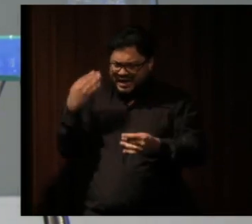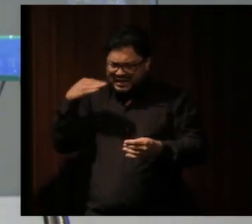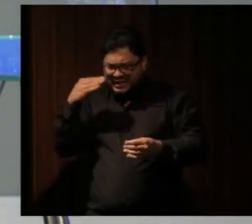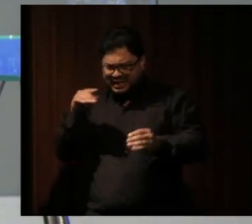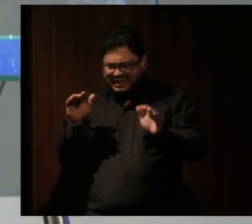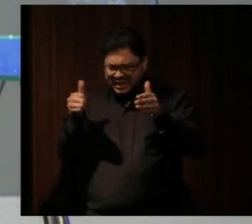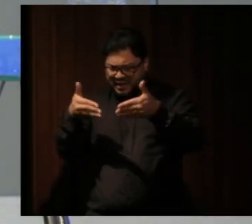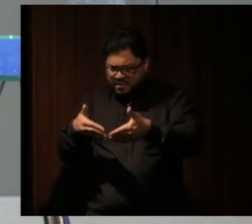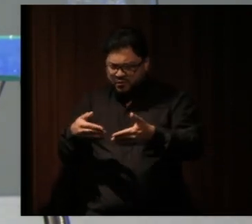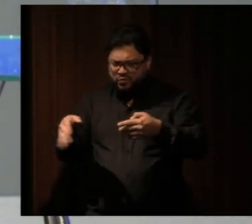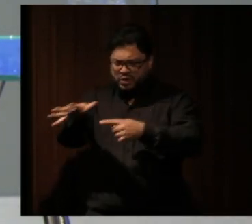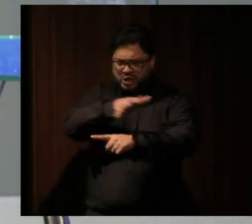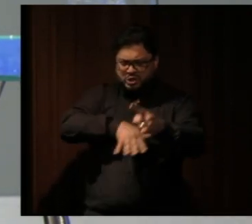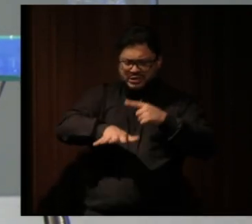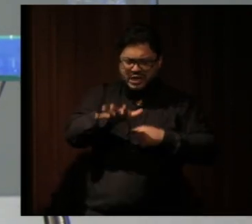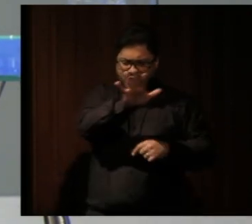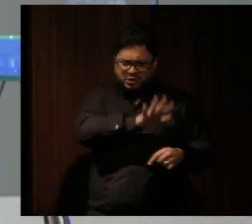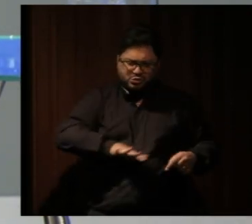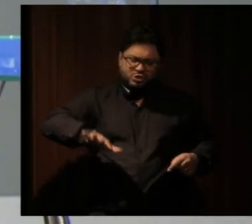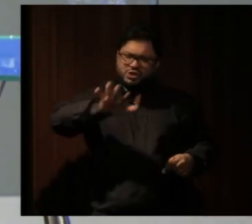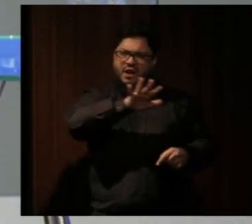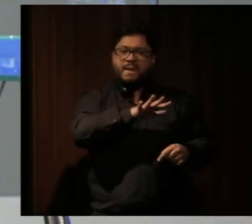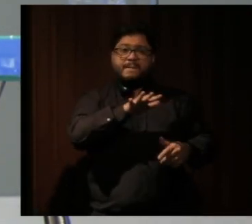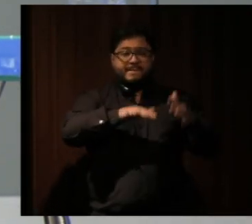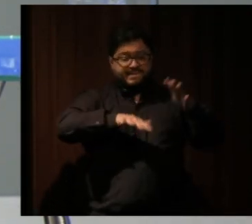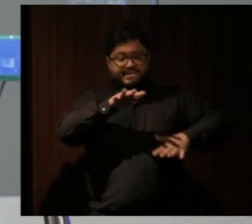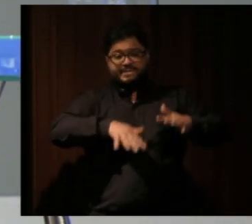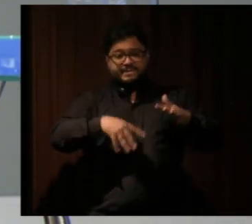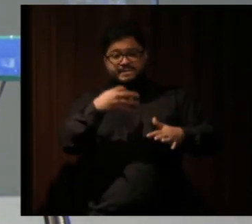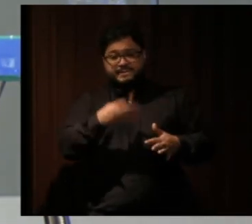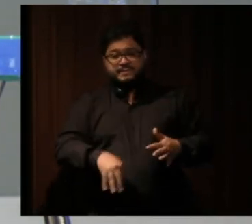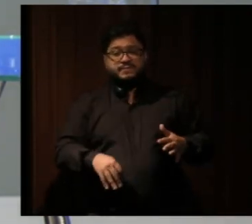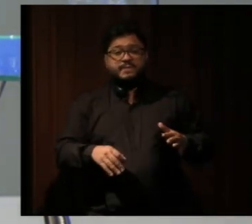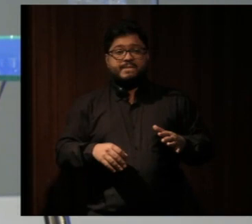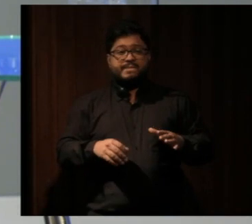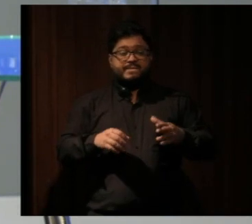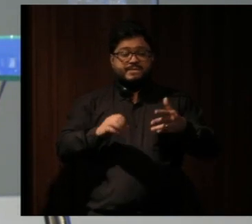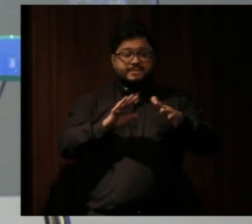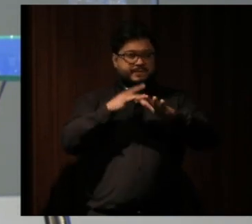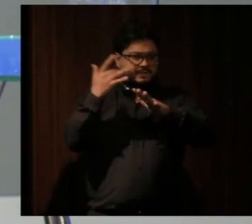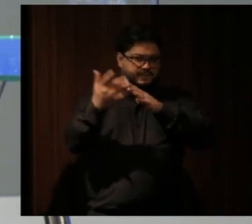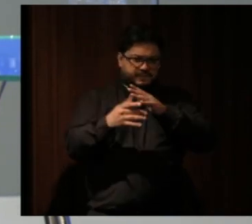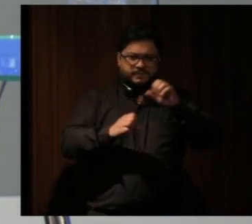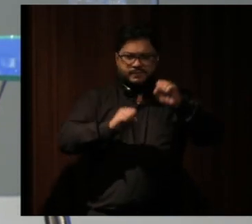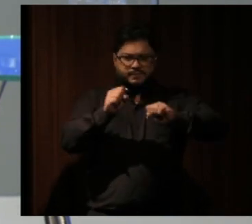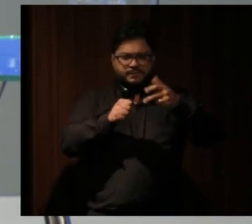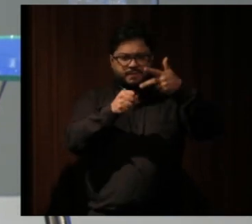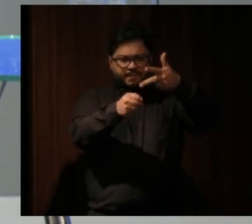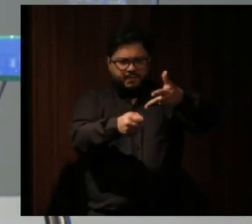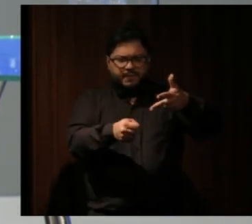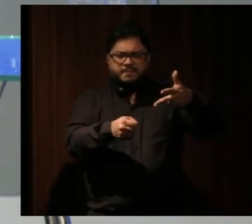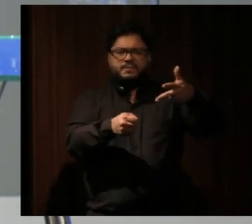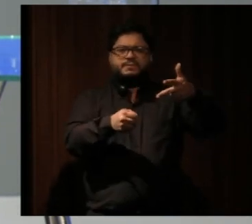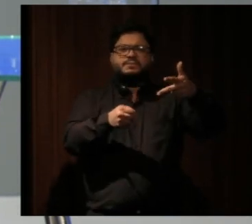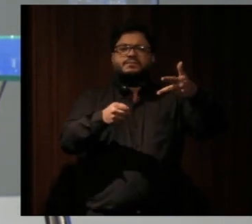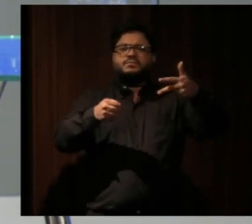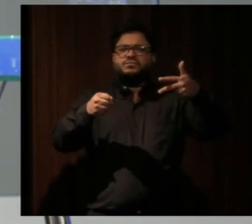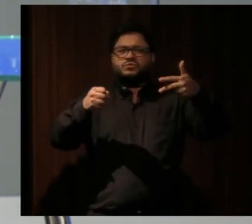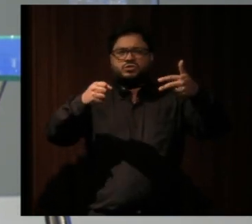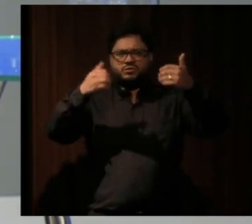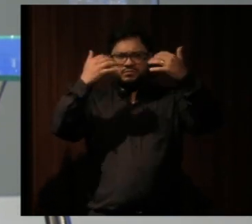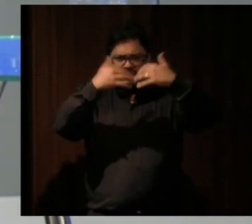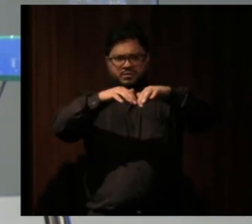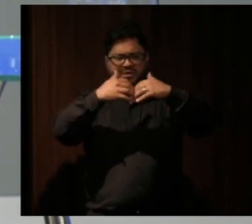entender a sociedade como um todo acho que de certa forma os veículos eh se posicionando e externando a reflexão